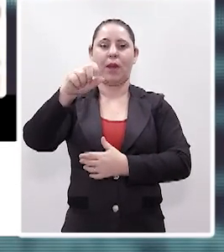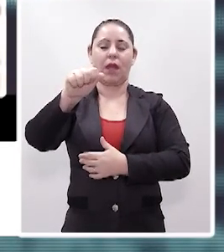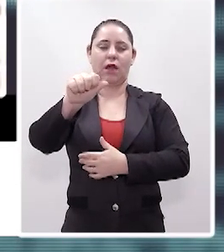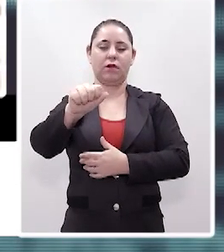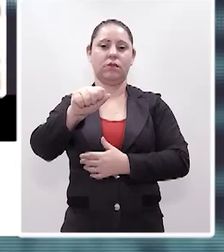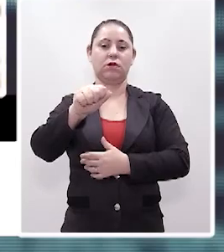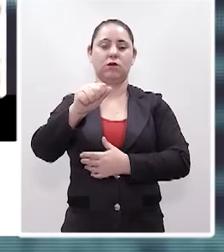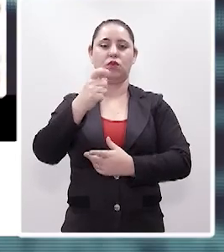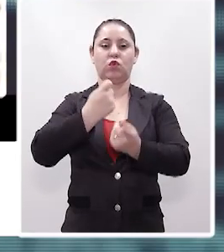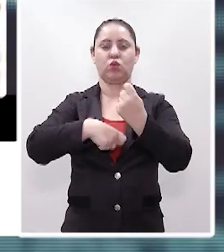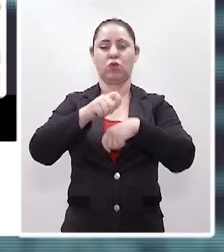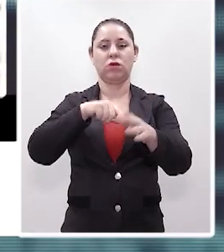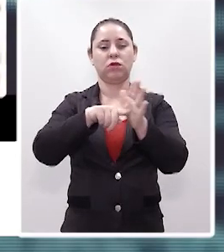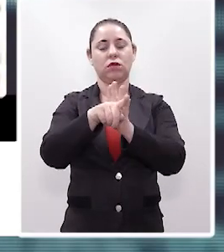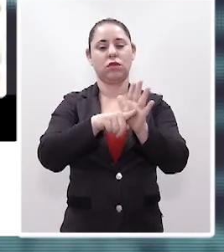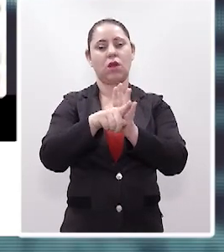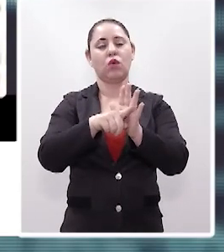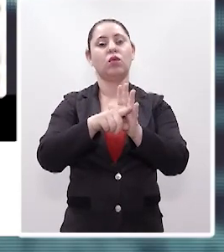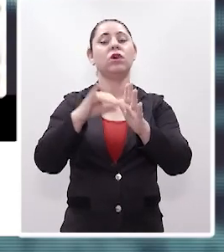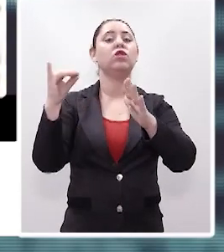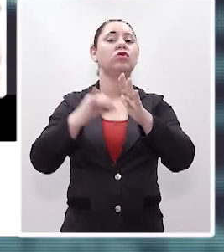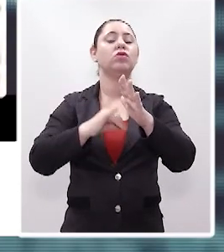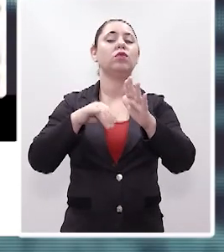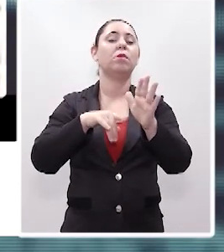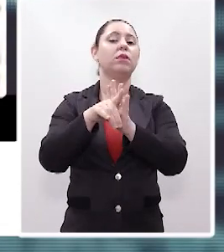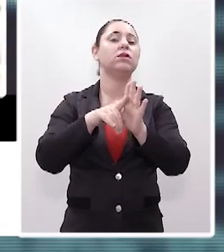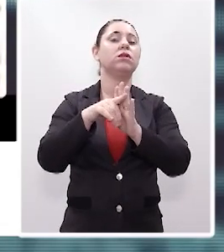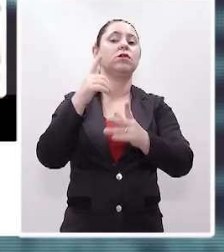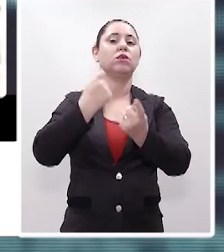de Pesquisa Econômica aqui do Brasil.